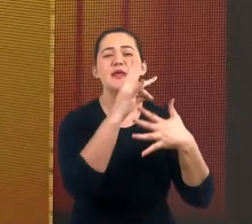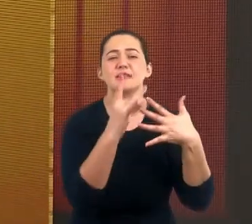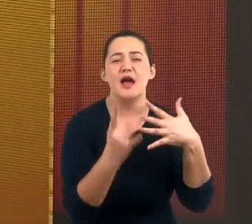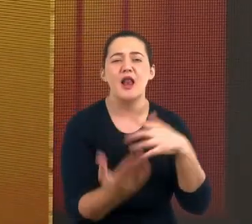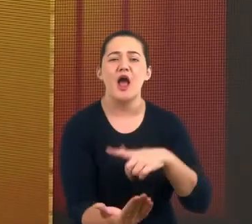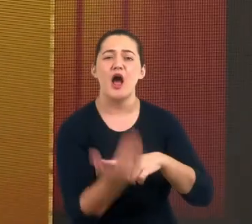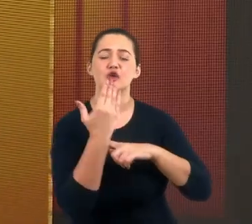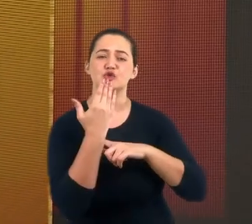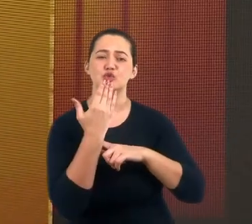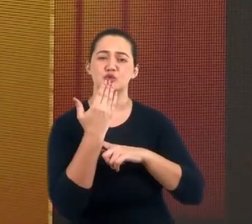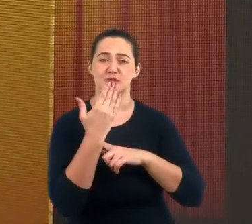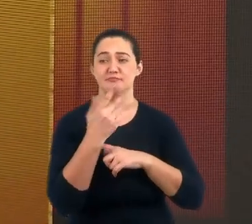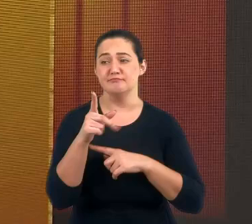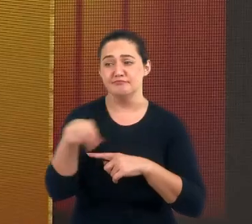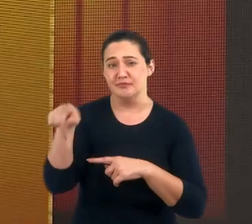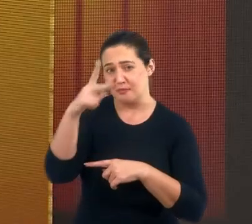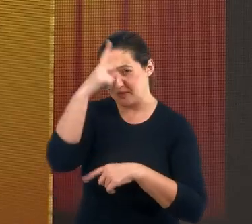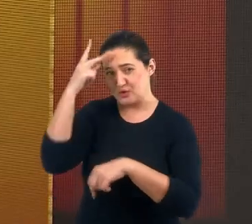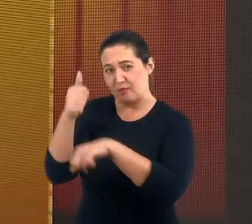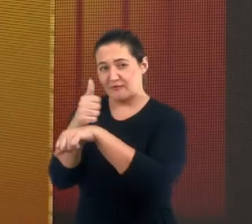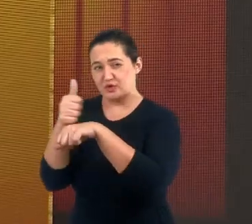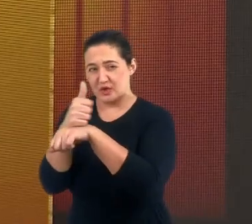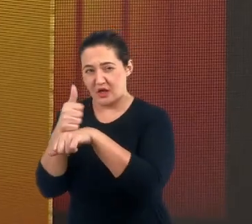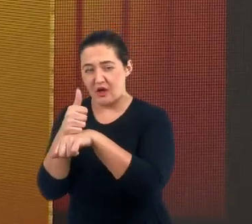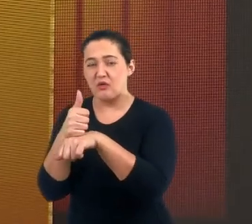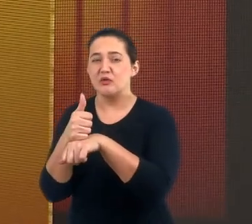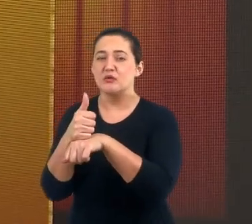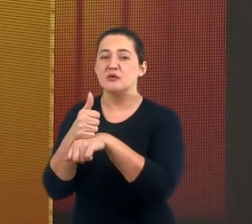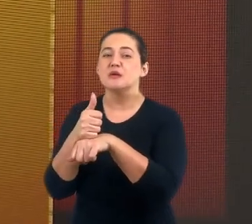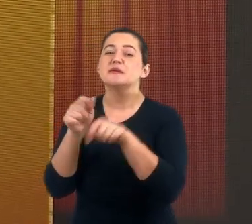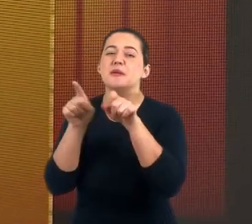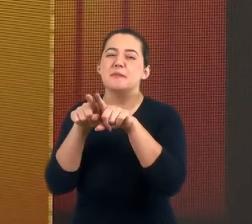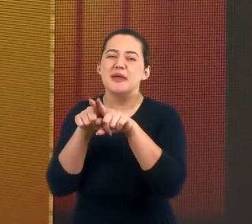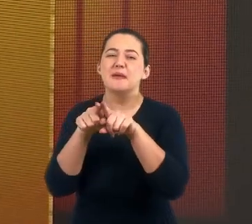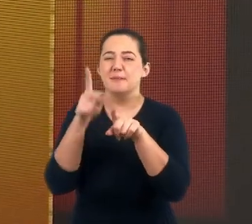especialmente os pesquisadores que lidam com astronomia, a